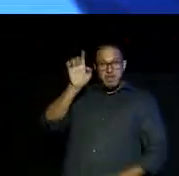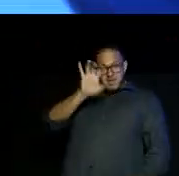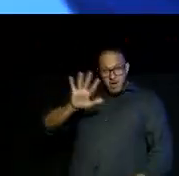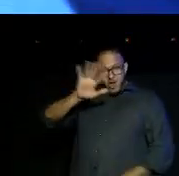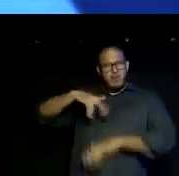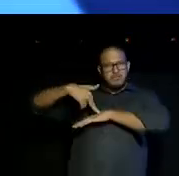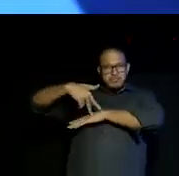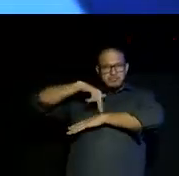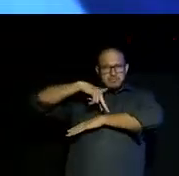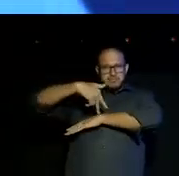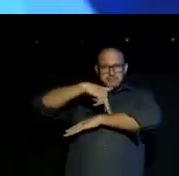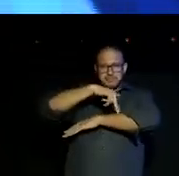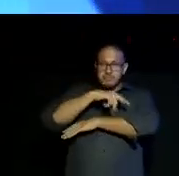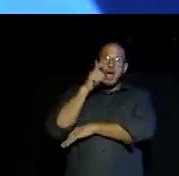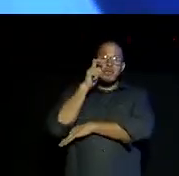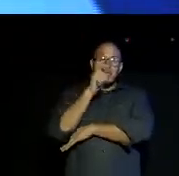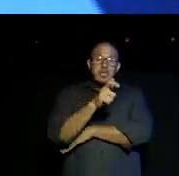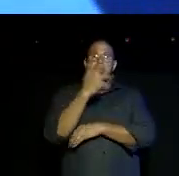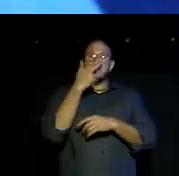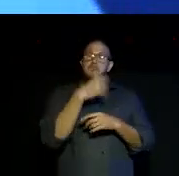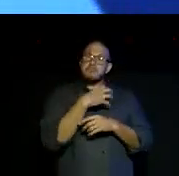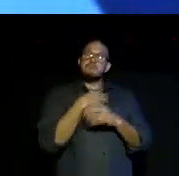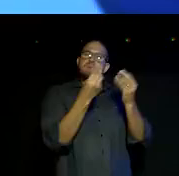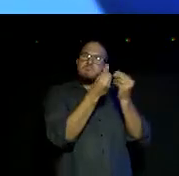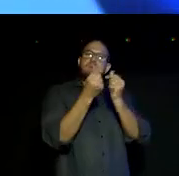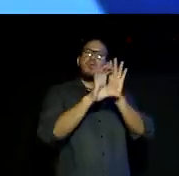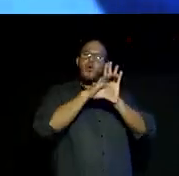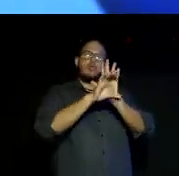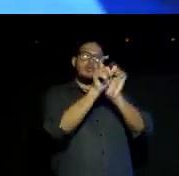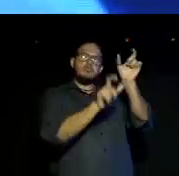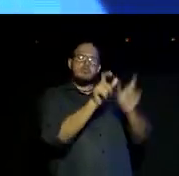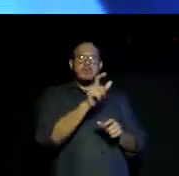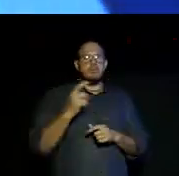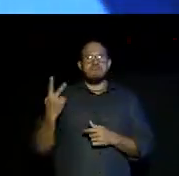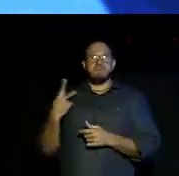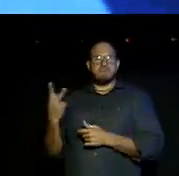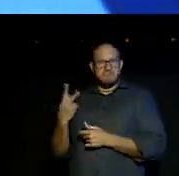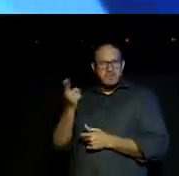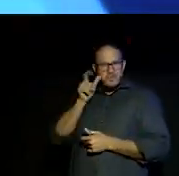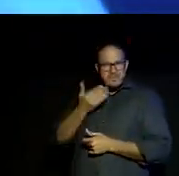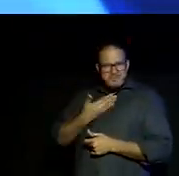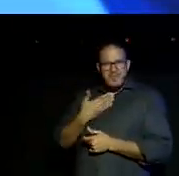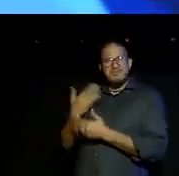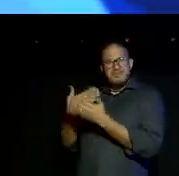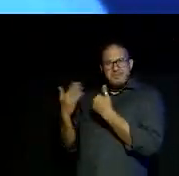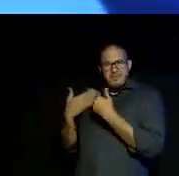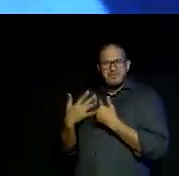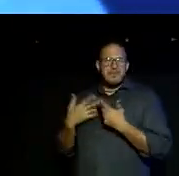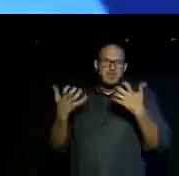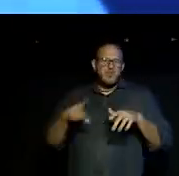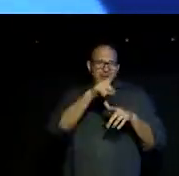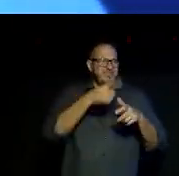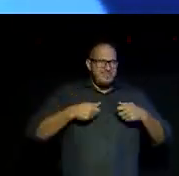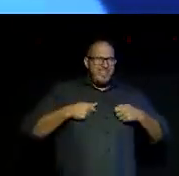é interessante, porque é um conceito. Ainda há pouco conversava com uma colega, ela me falava disso. É óbvio que não querem